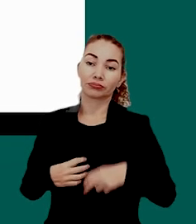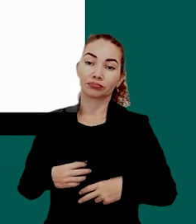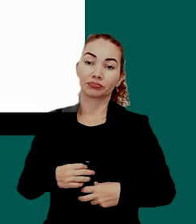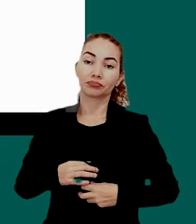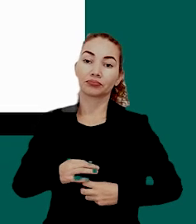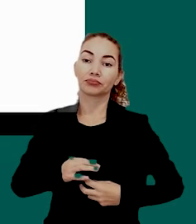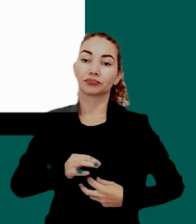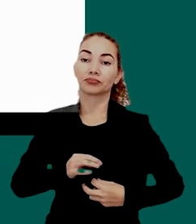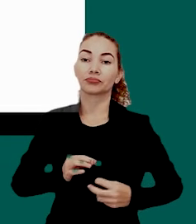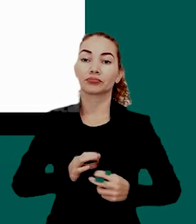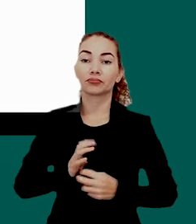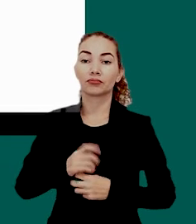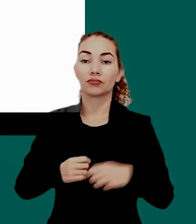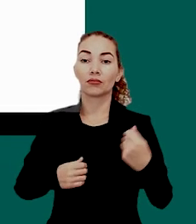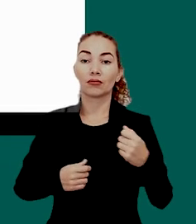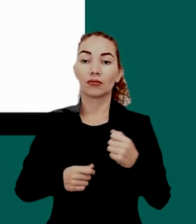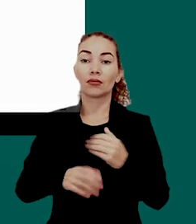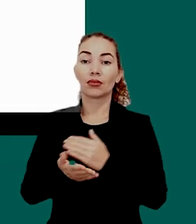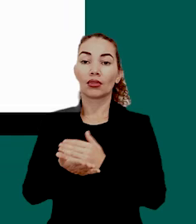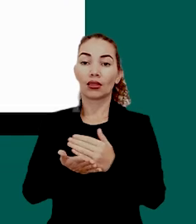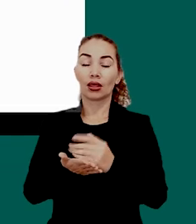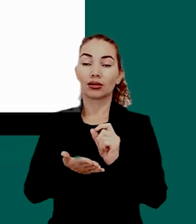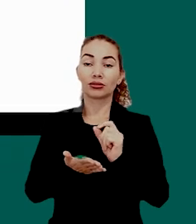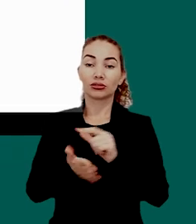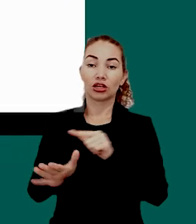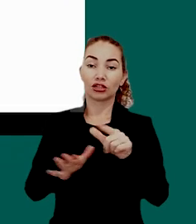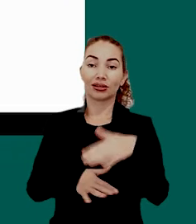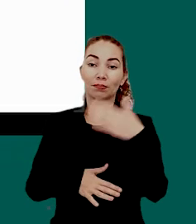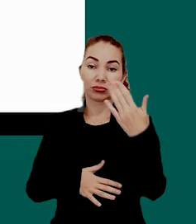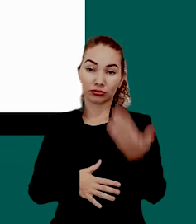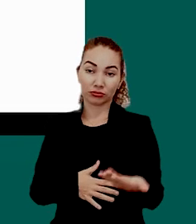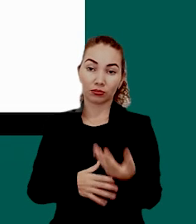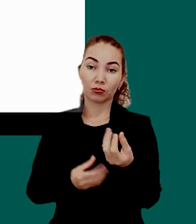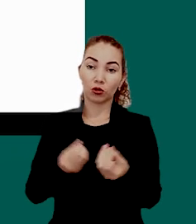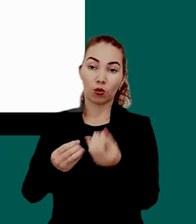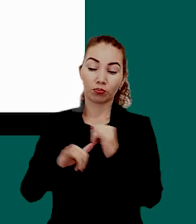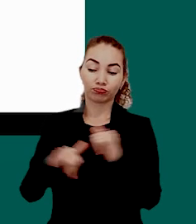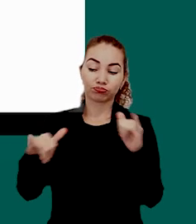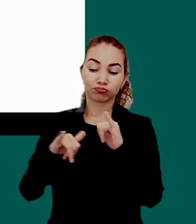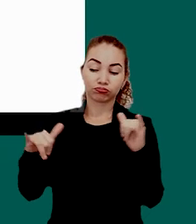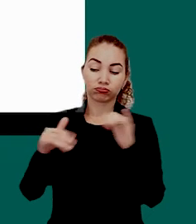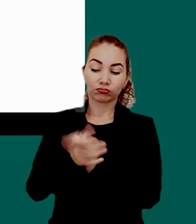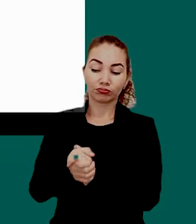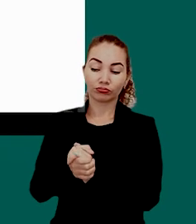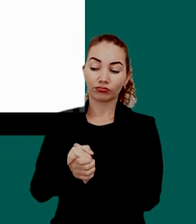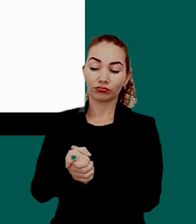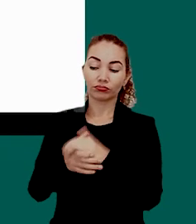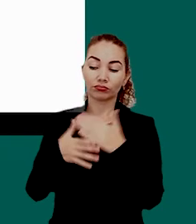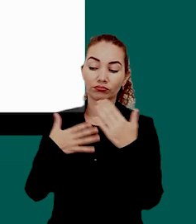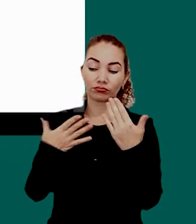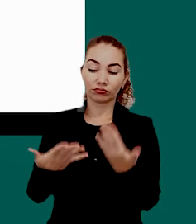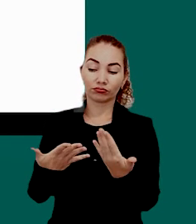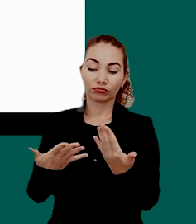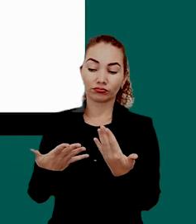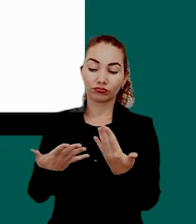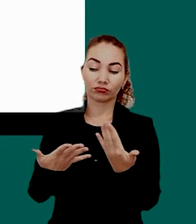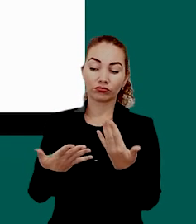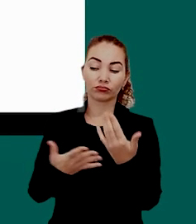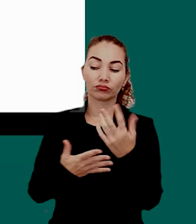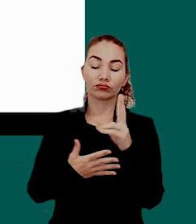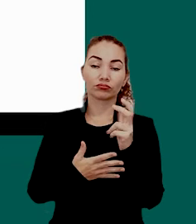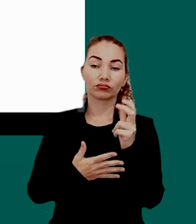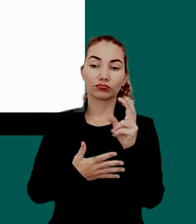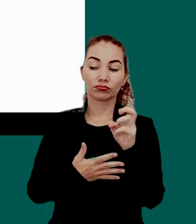tá? Deve iniciar ensaios clínicos já nas próximas semanas, conforme divulgado. Versamune, então, à medida que o governo de